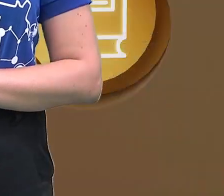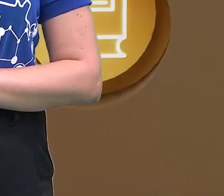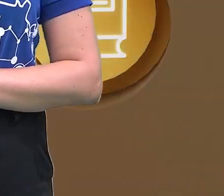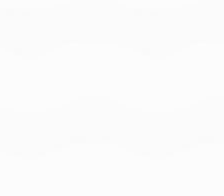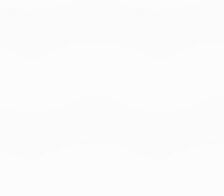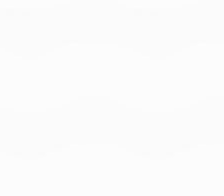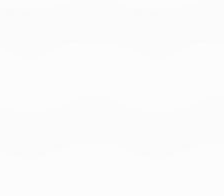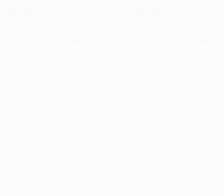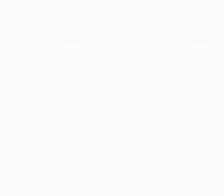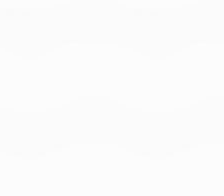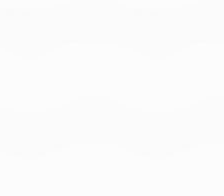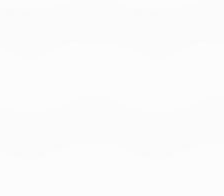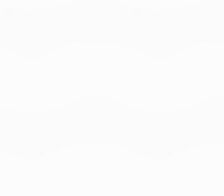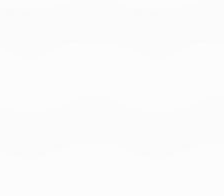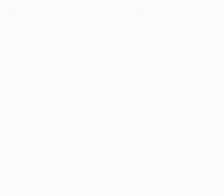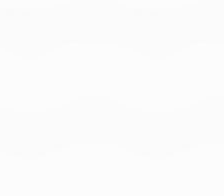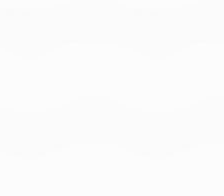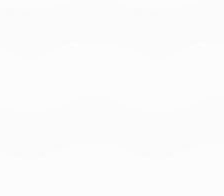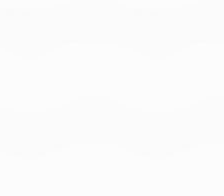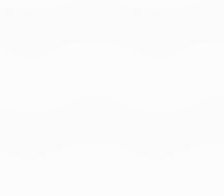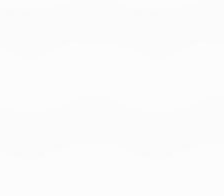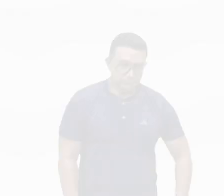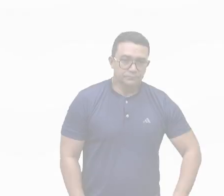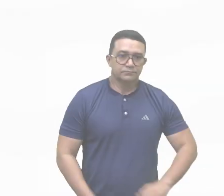são os desperdícios.